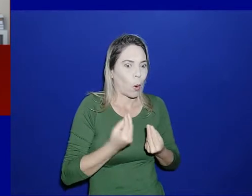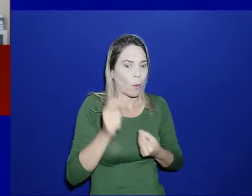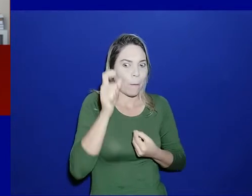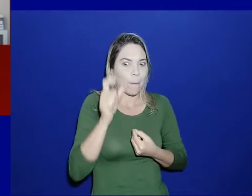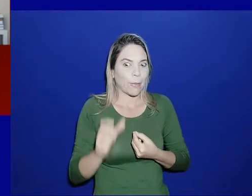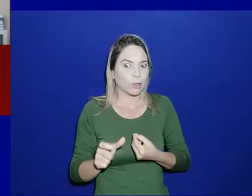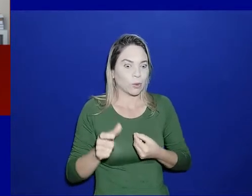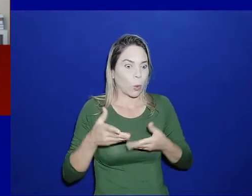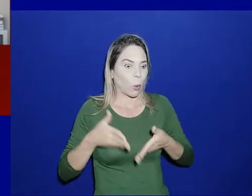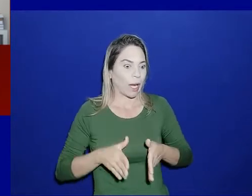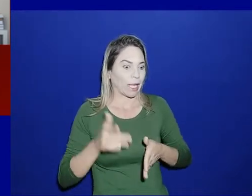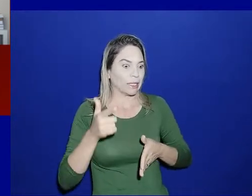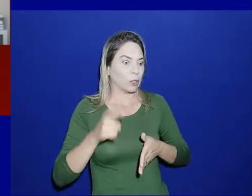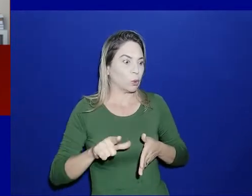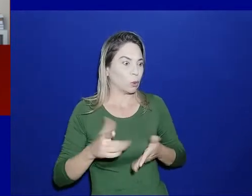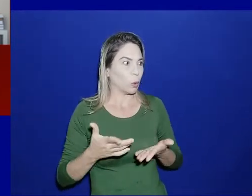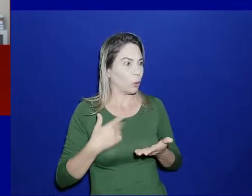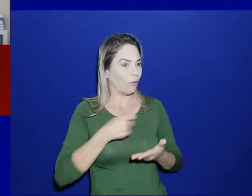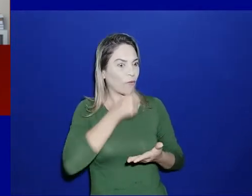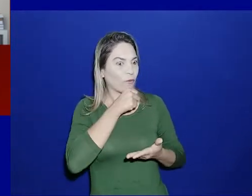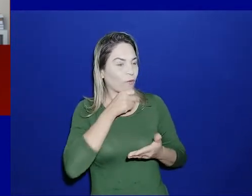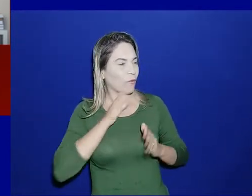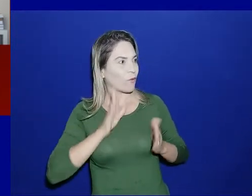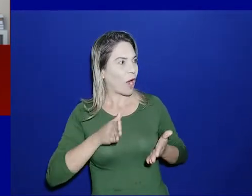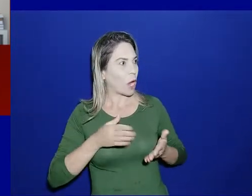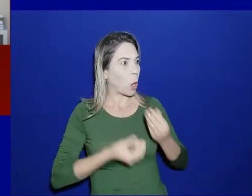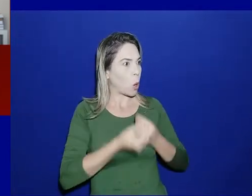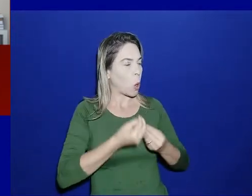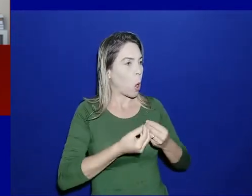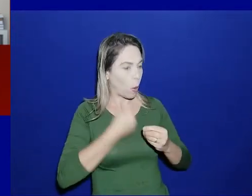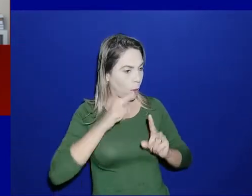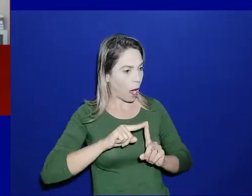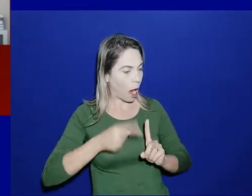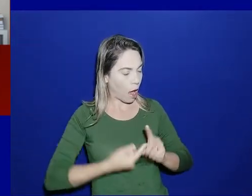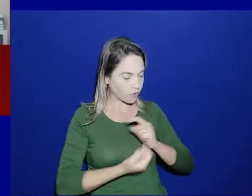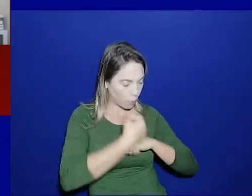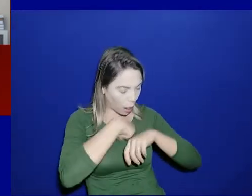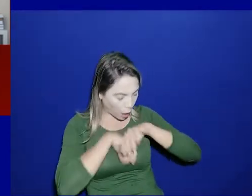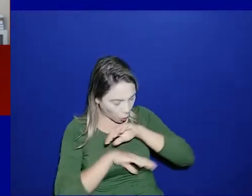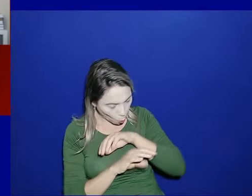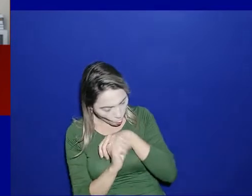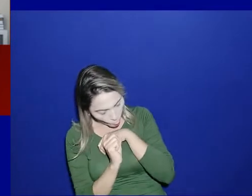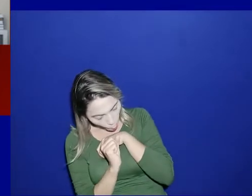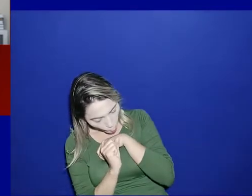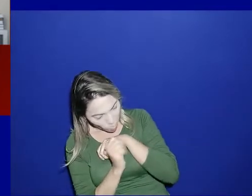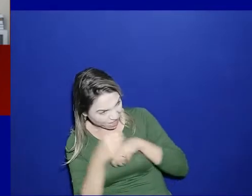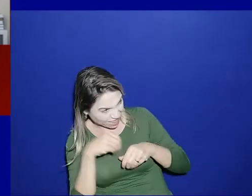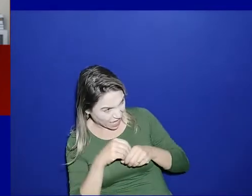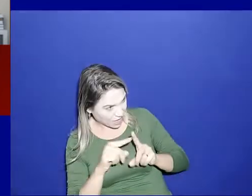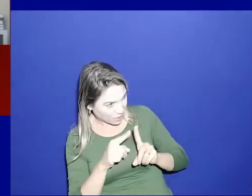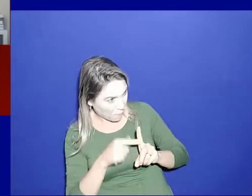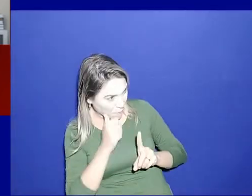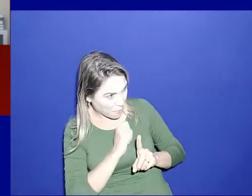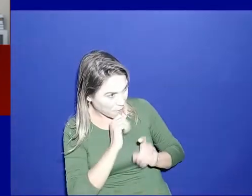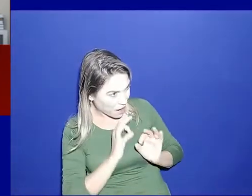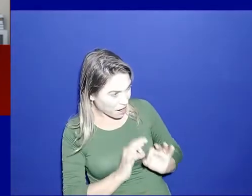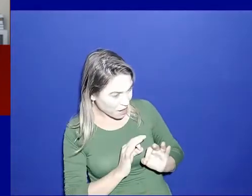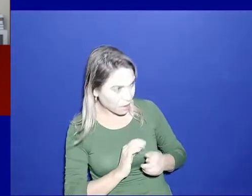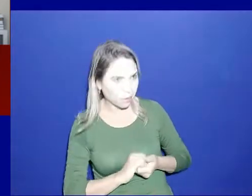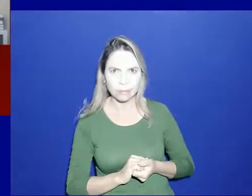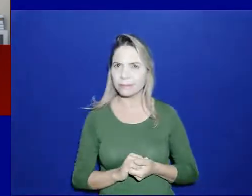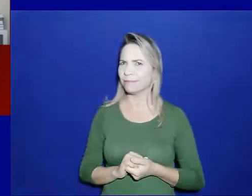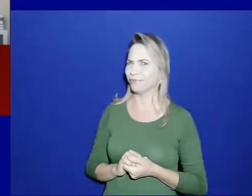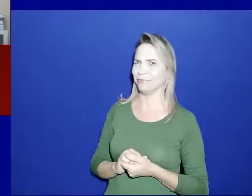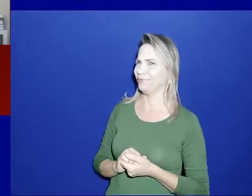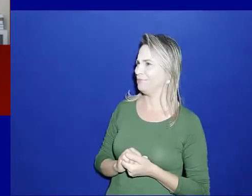um homem nascer sendo velho? Pode porventura voltar ao ventre materno e nascer segunda vez? Respondeu Jesus: em